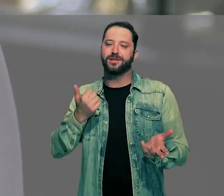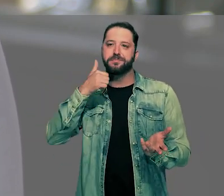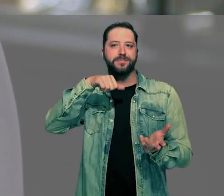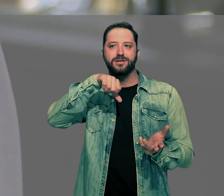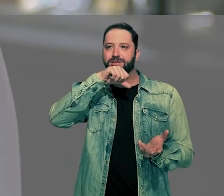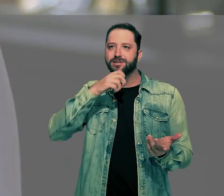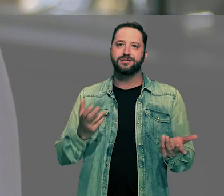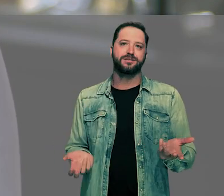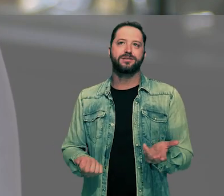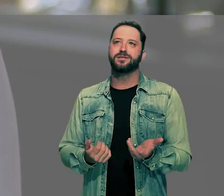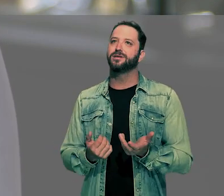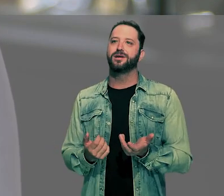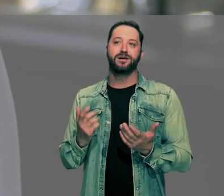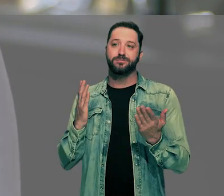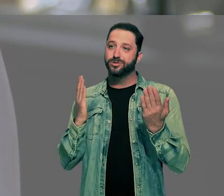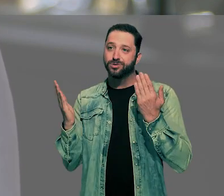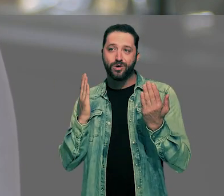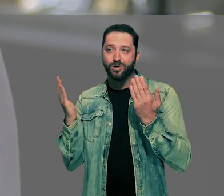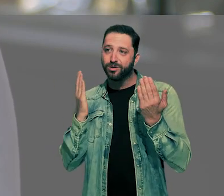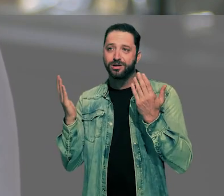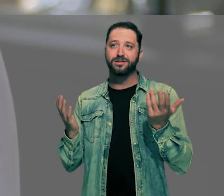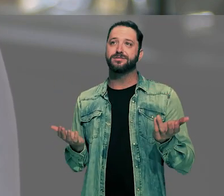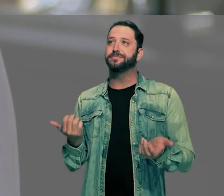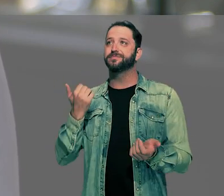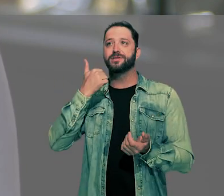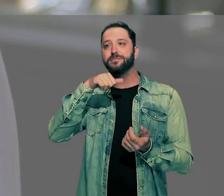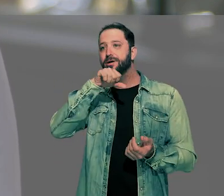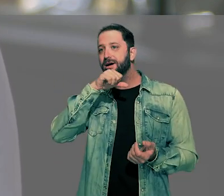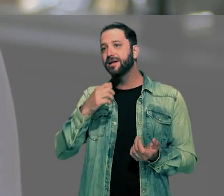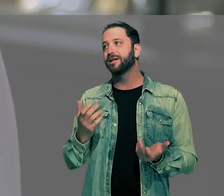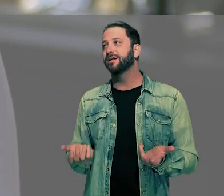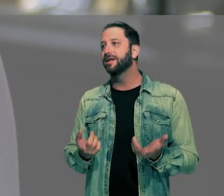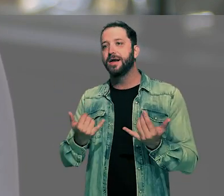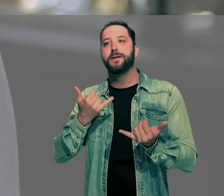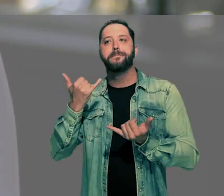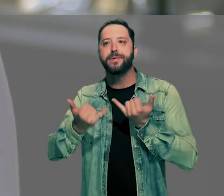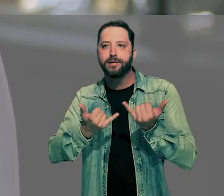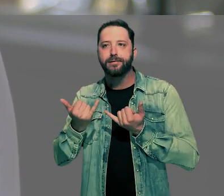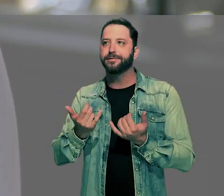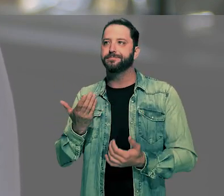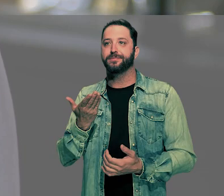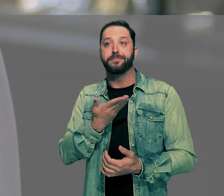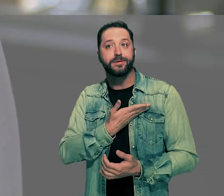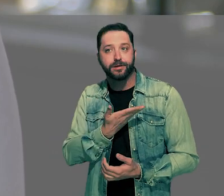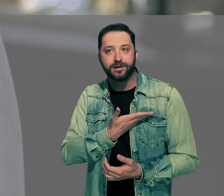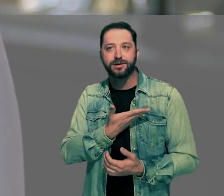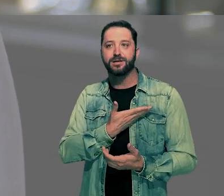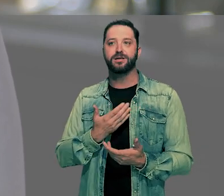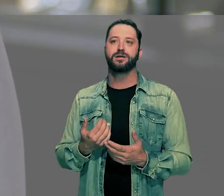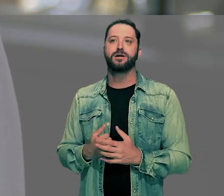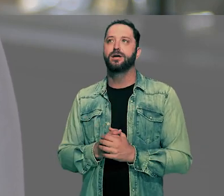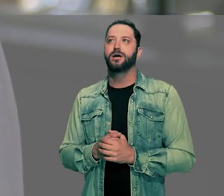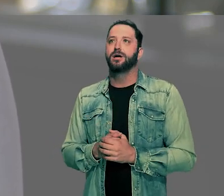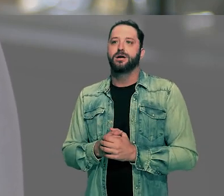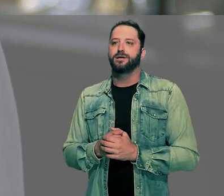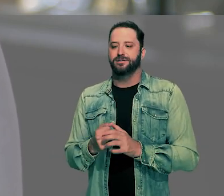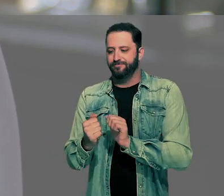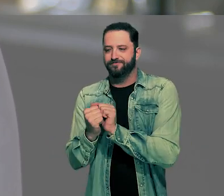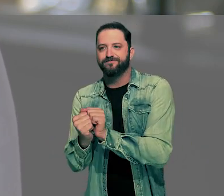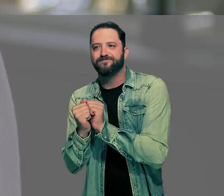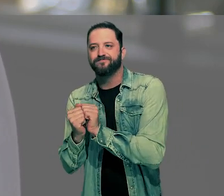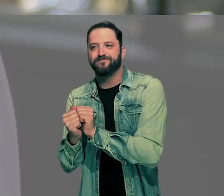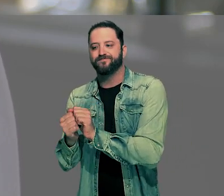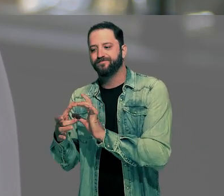professora, a mãe é psicóloga, a mãe brinca, é amiga,